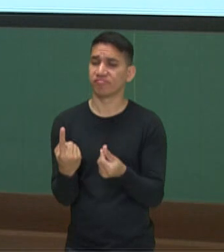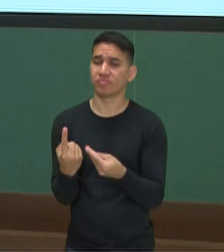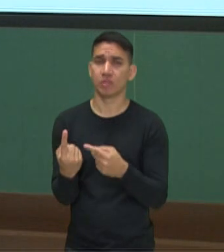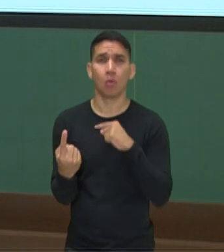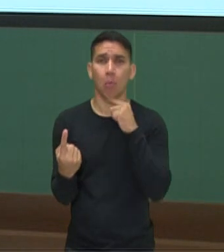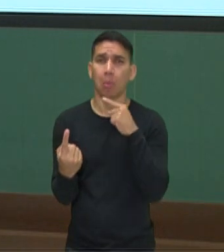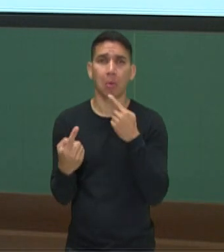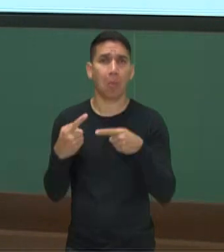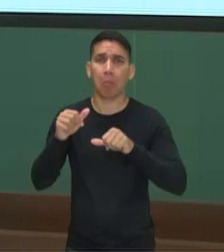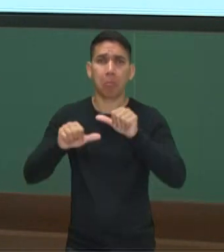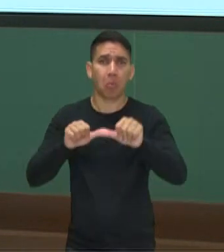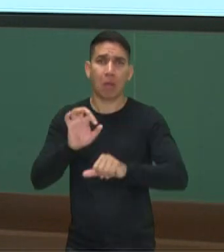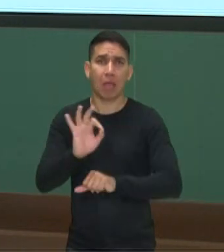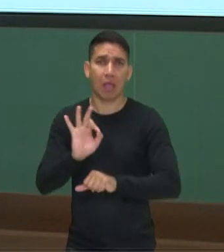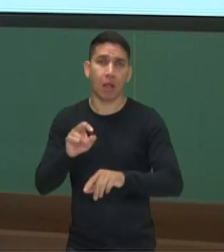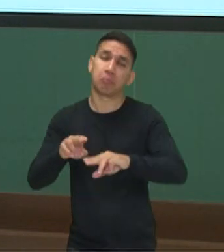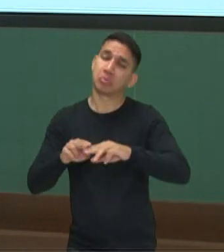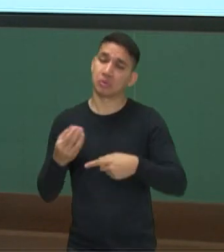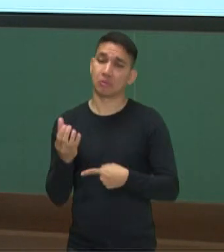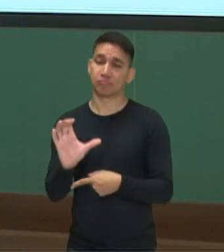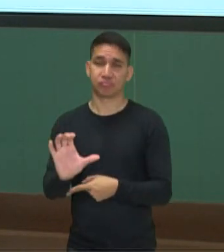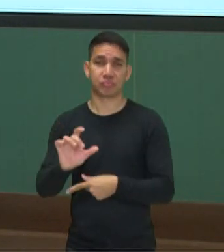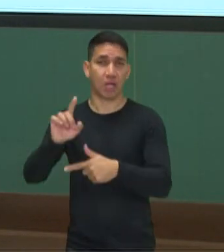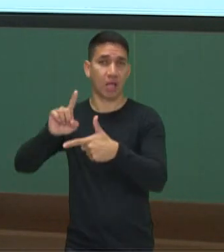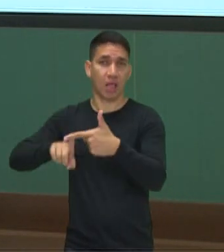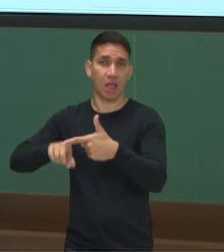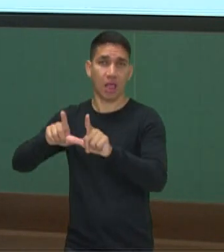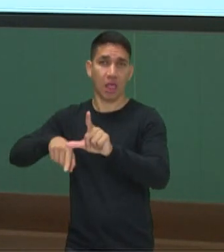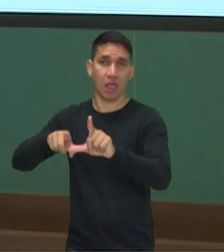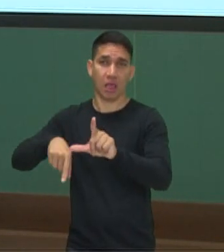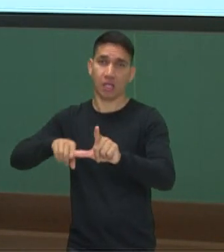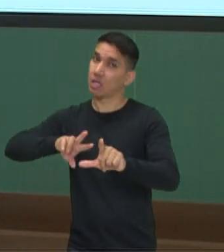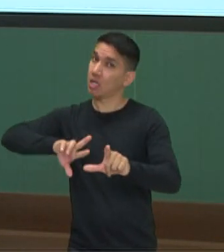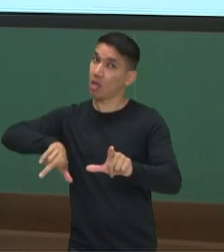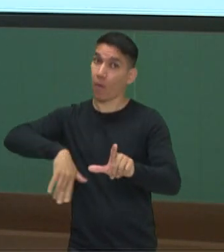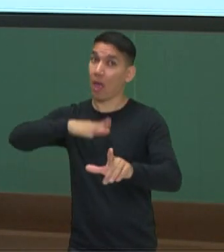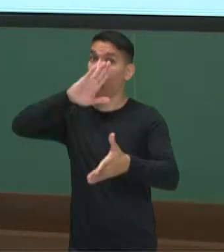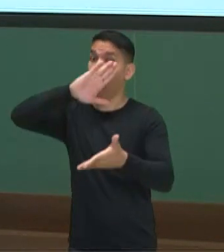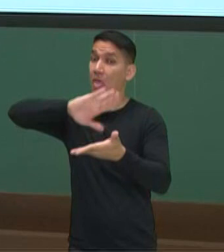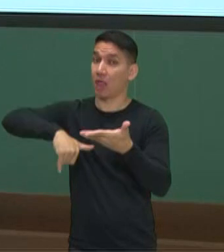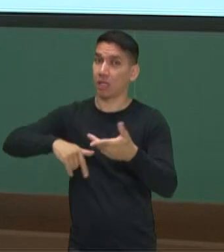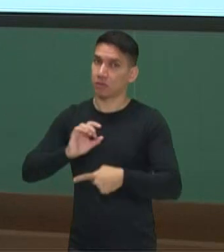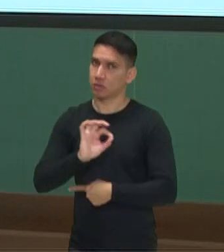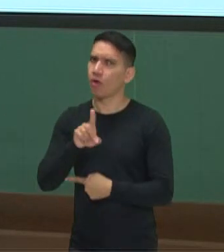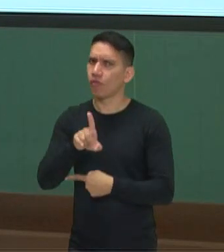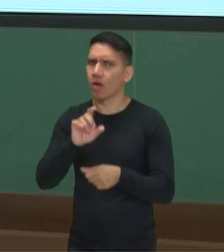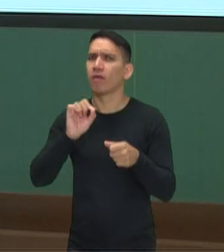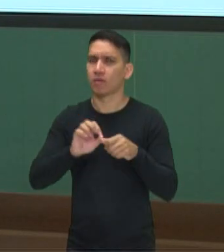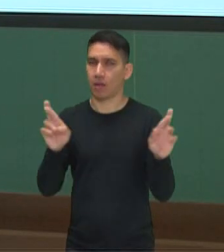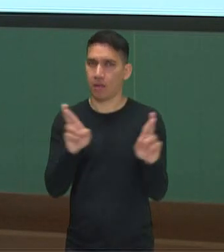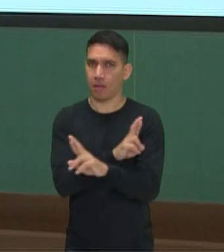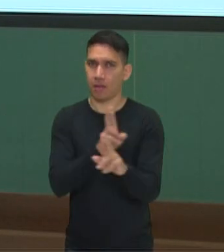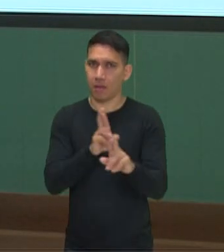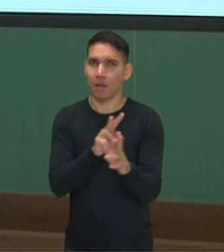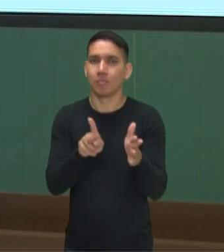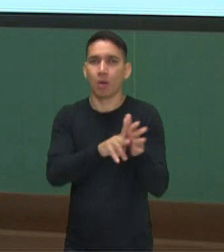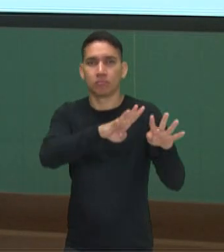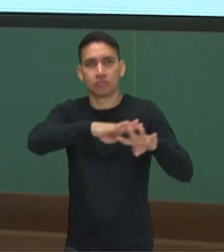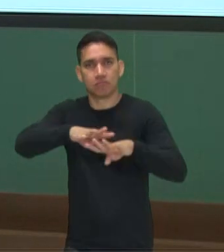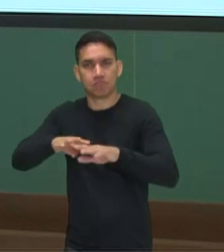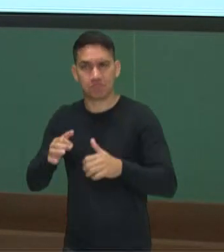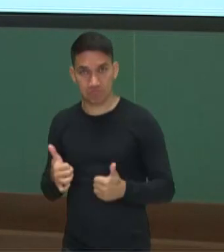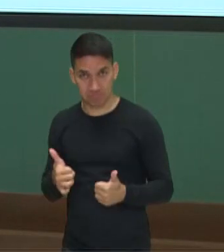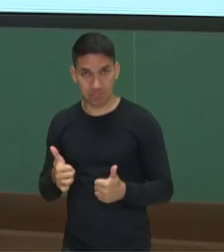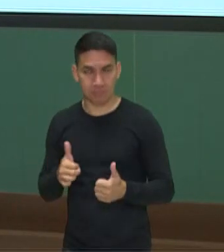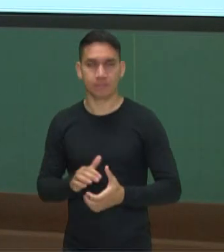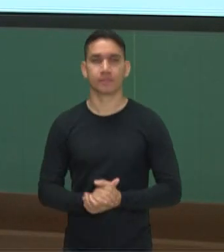Por isso que não apareceu a letrinha, tá bom? Ela não foi eliminada misteriosamente. Você aplicou a matemática para resolver